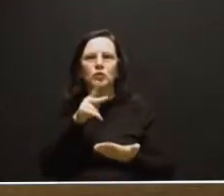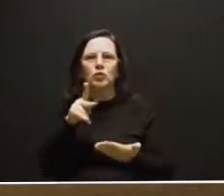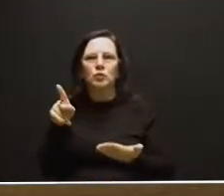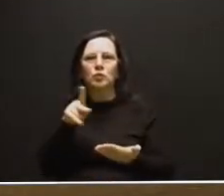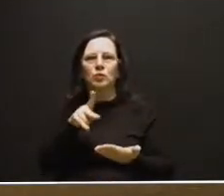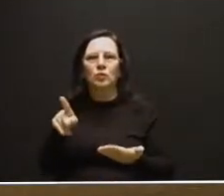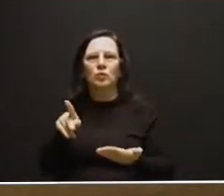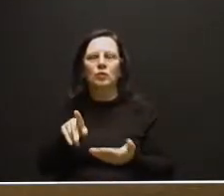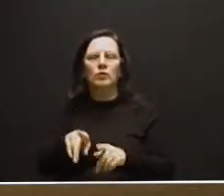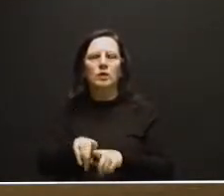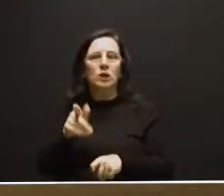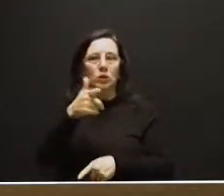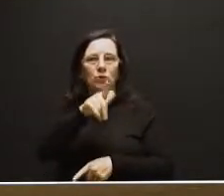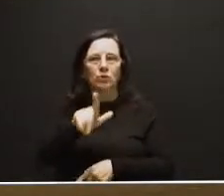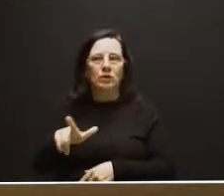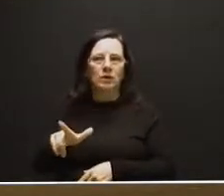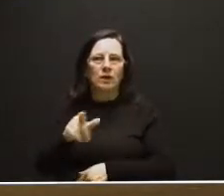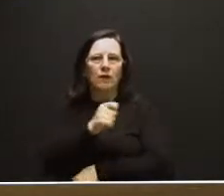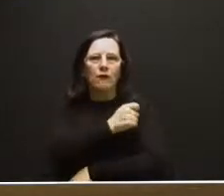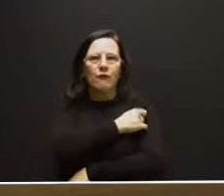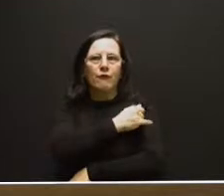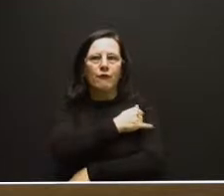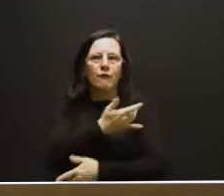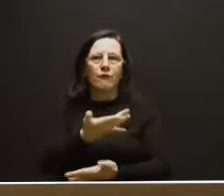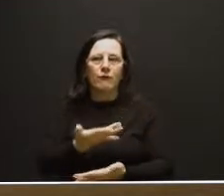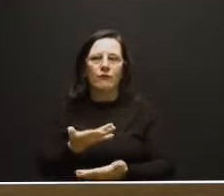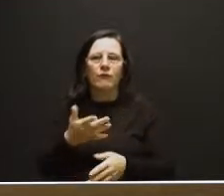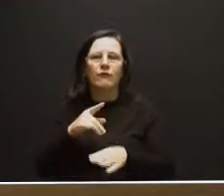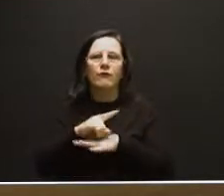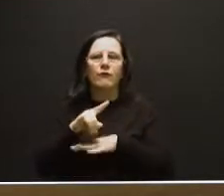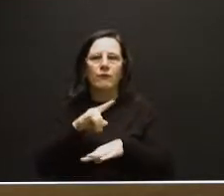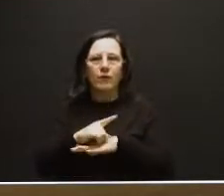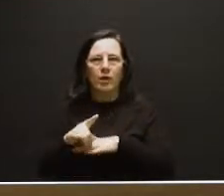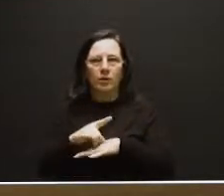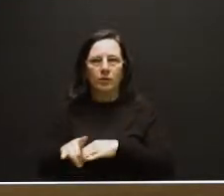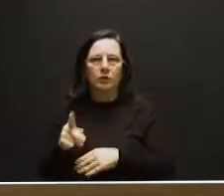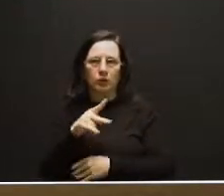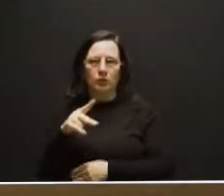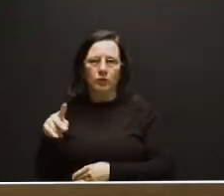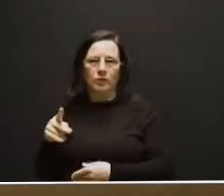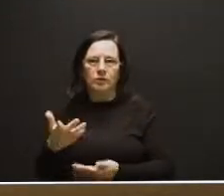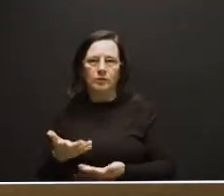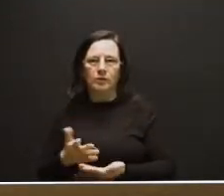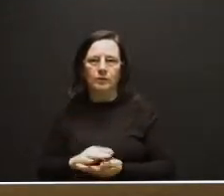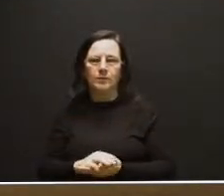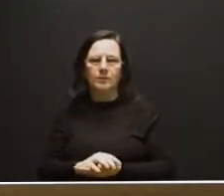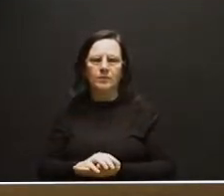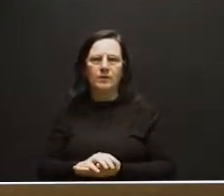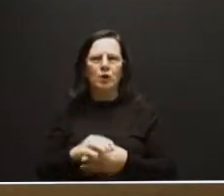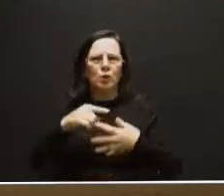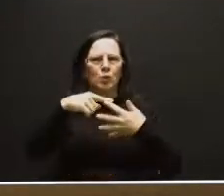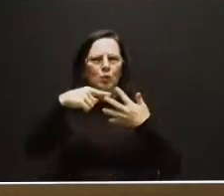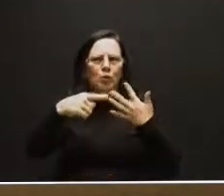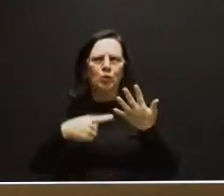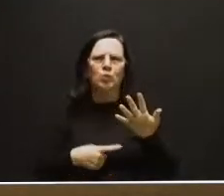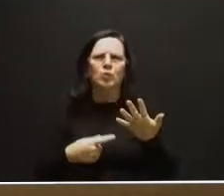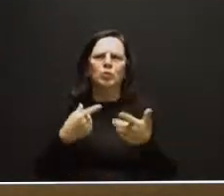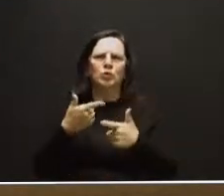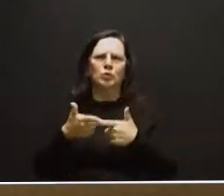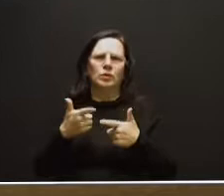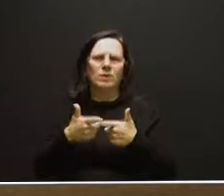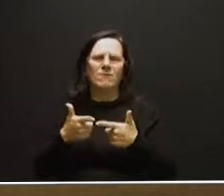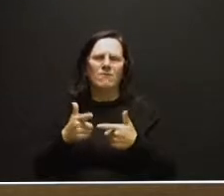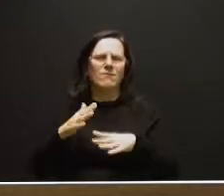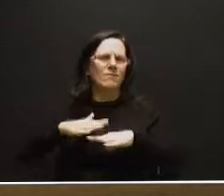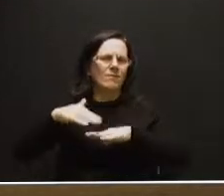para que não haja nenhuma perda pedagógica mas não são só esses problemas porque essa casa de leis aqui mandou mais de um milhão